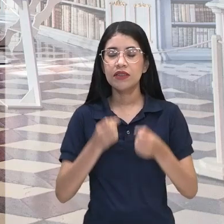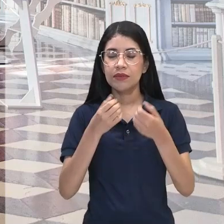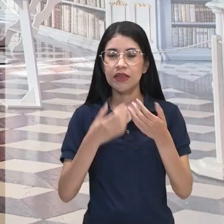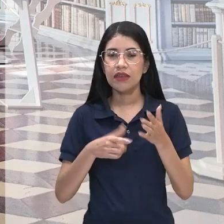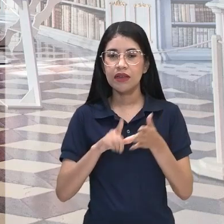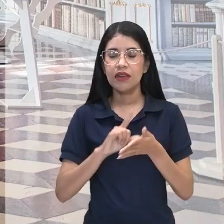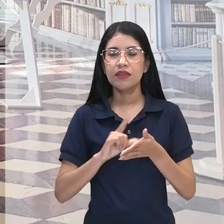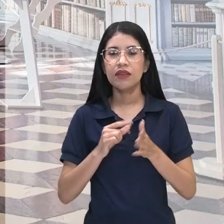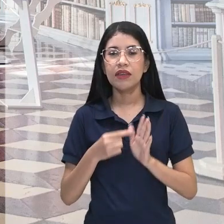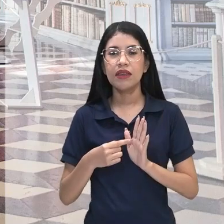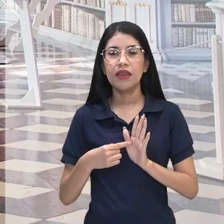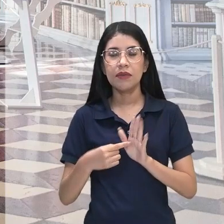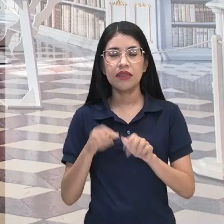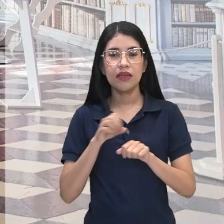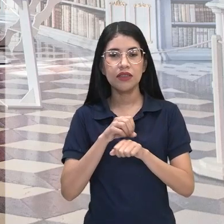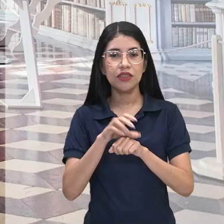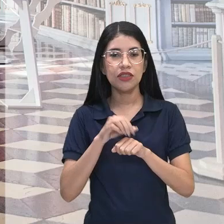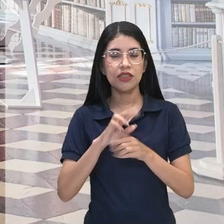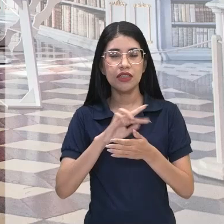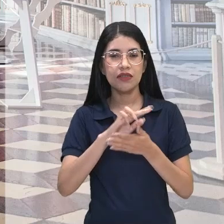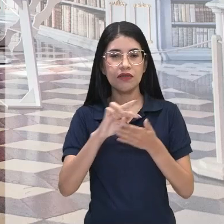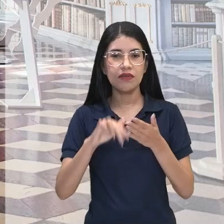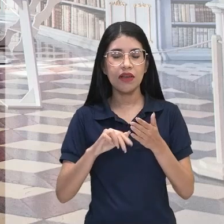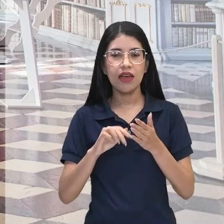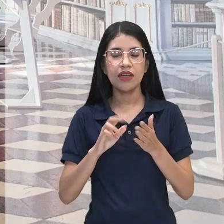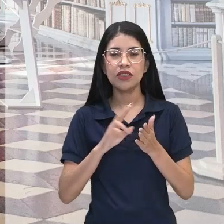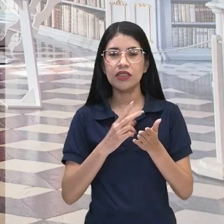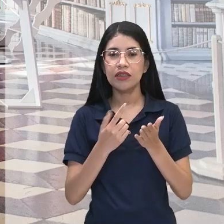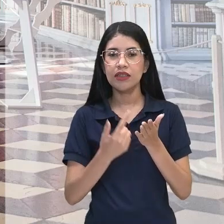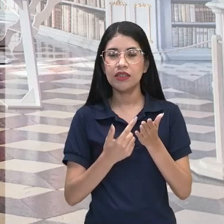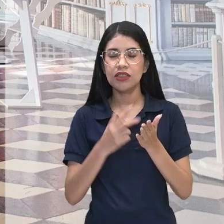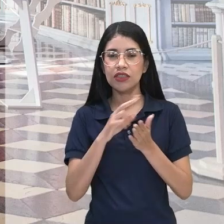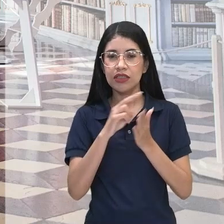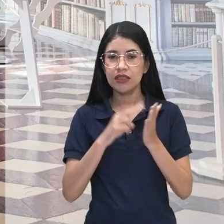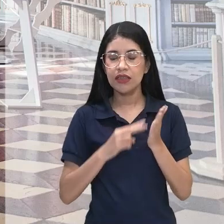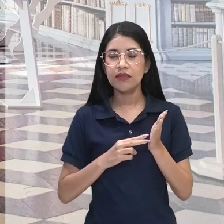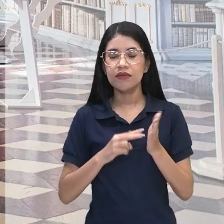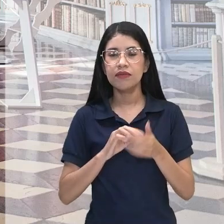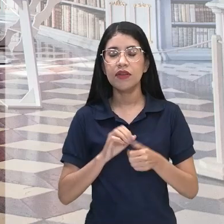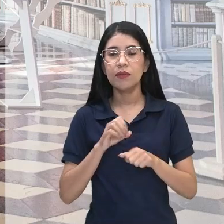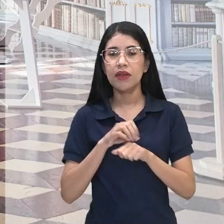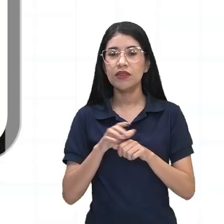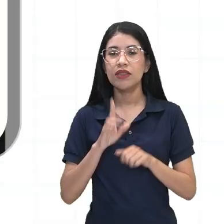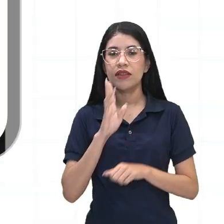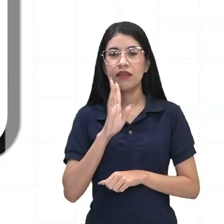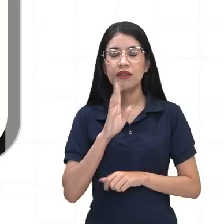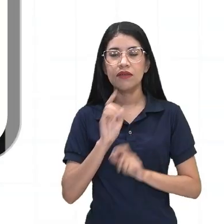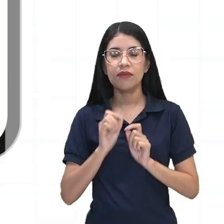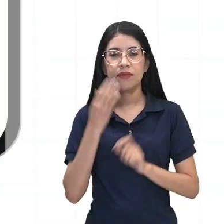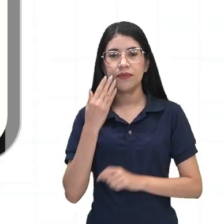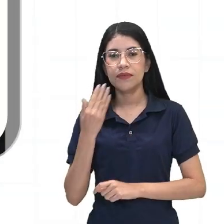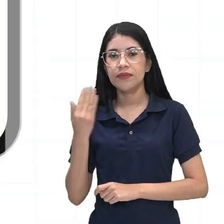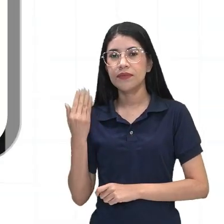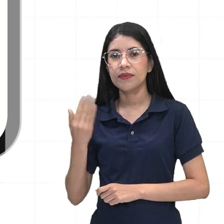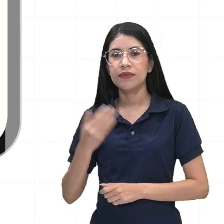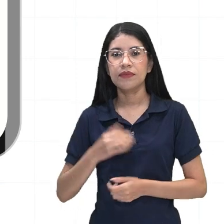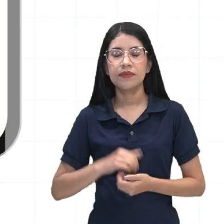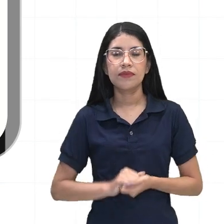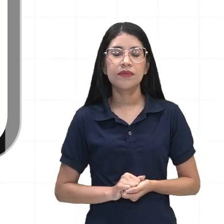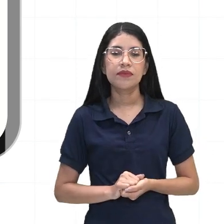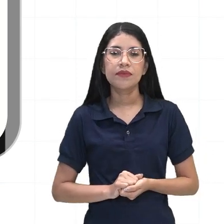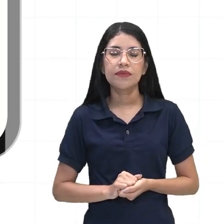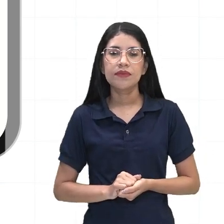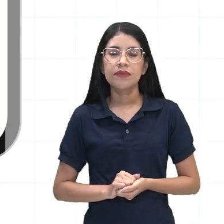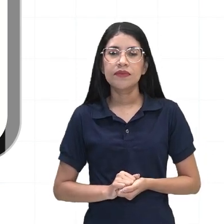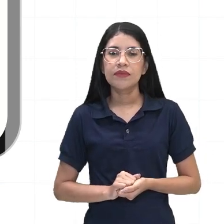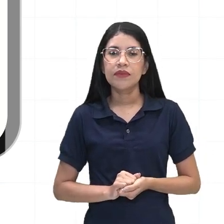dar dicas, não é? Sobre leitura, não foi? Então, vamos começar com uma dica bem legal. Pay attention. Olha